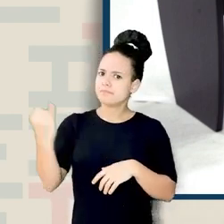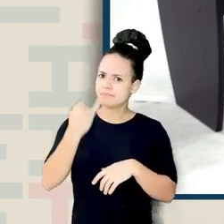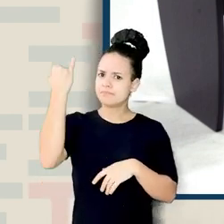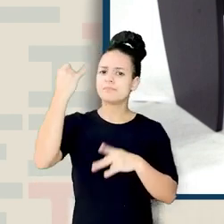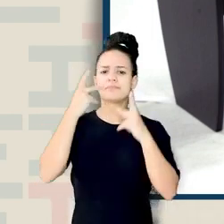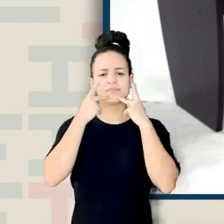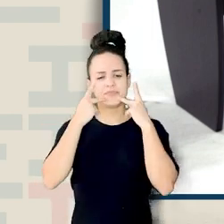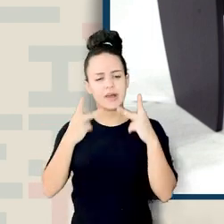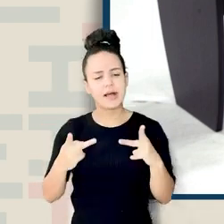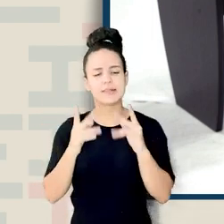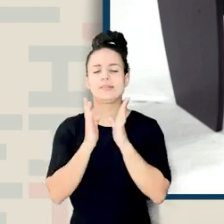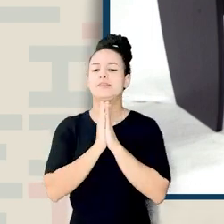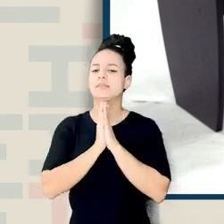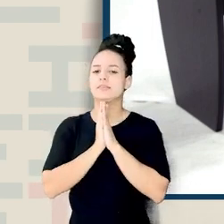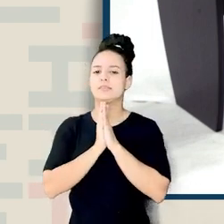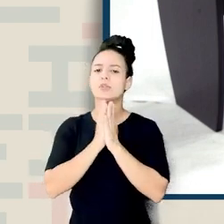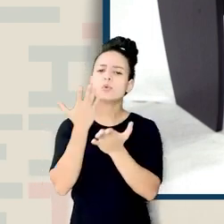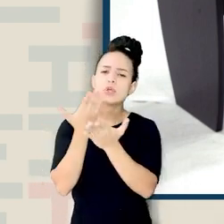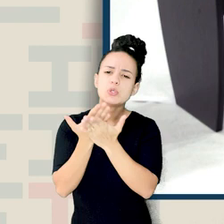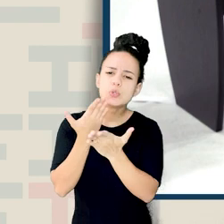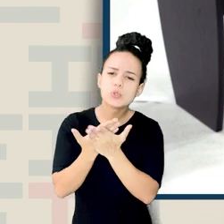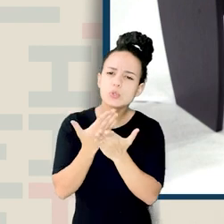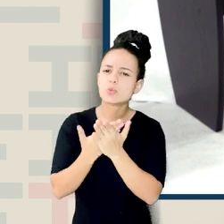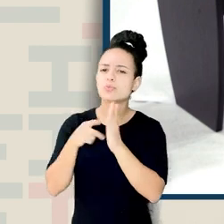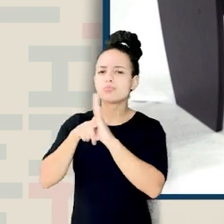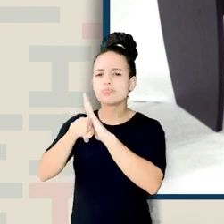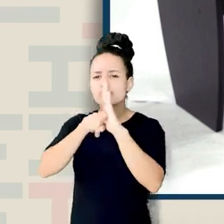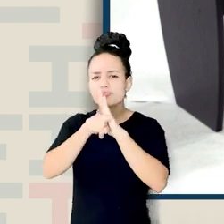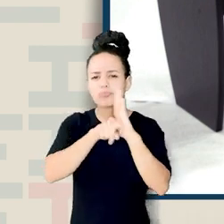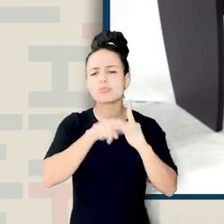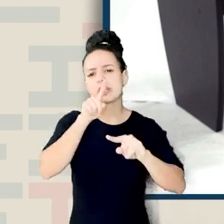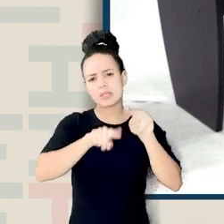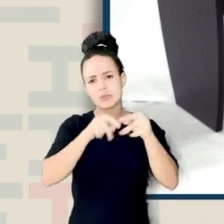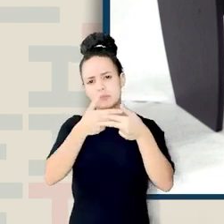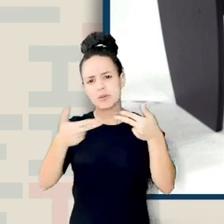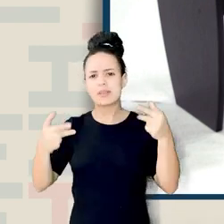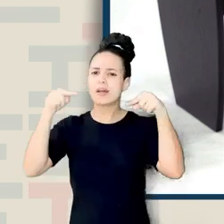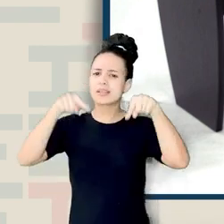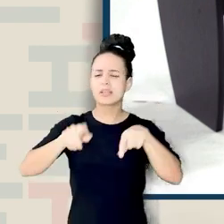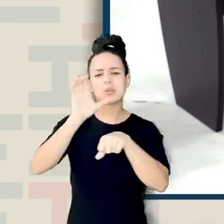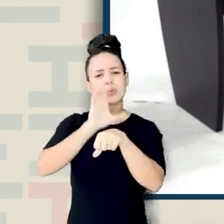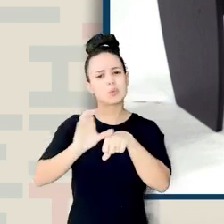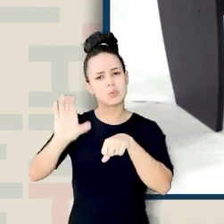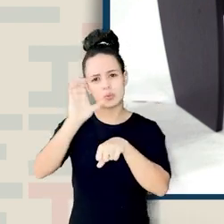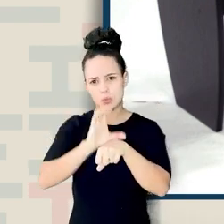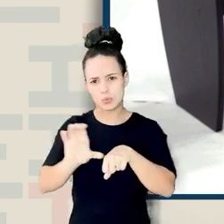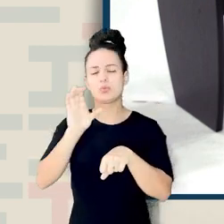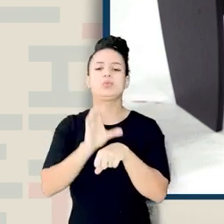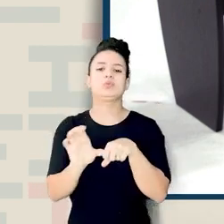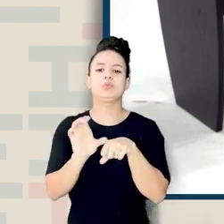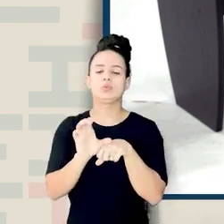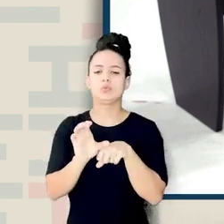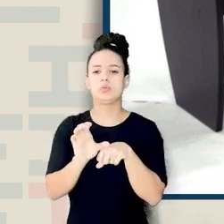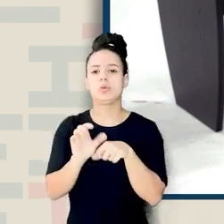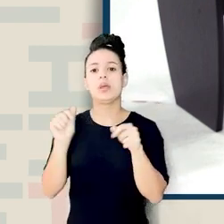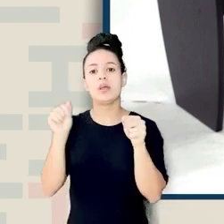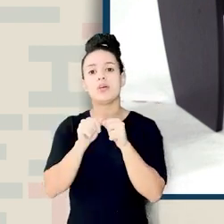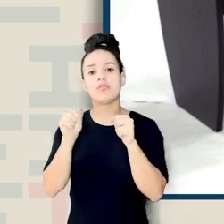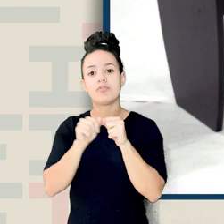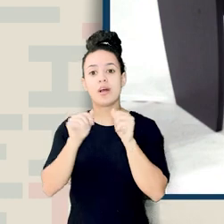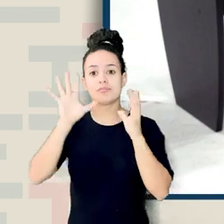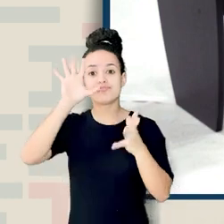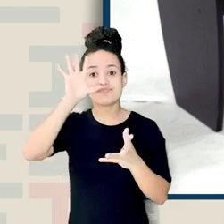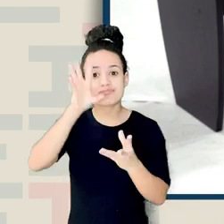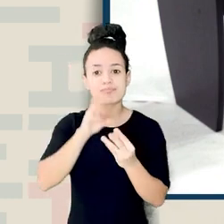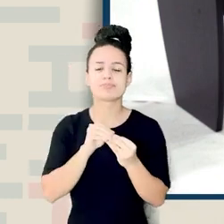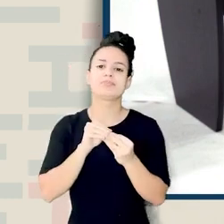que todo o estudo desse material, desse curso, eu faço uma síntese